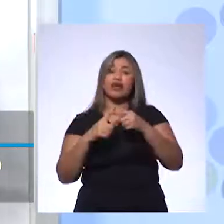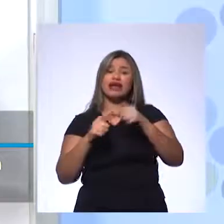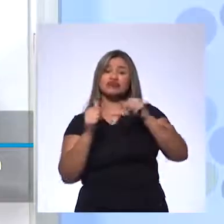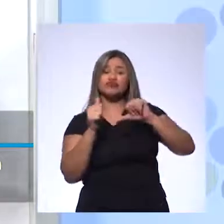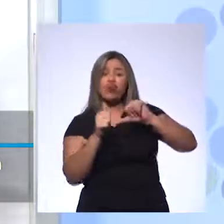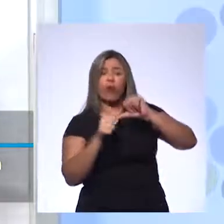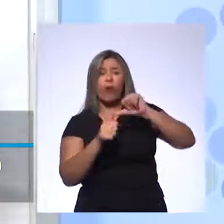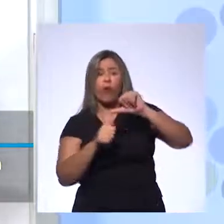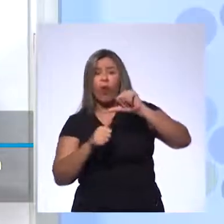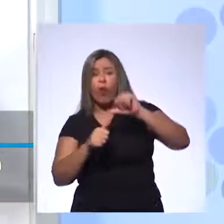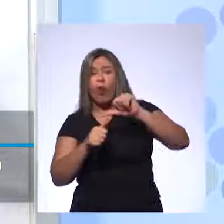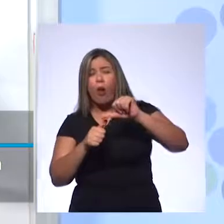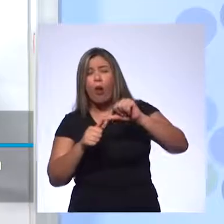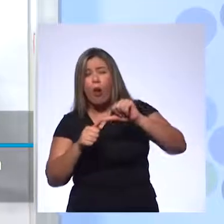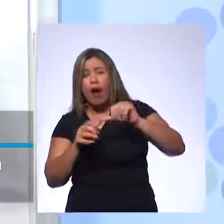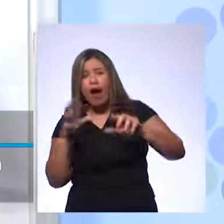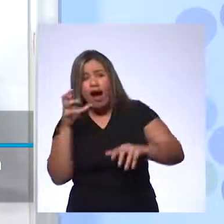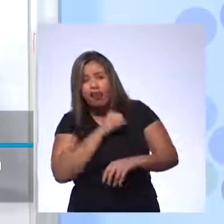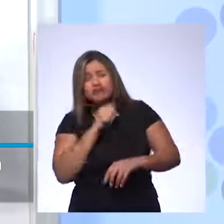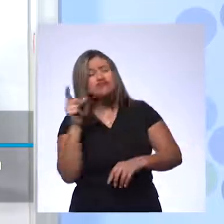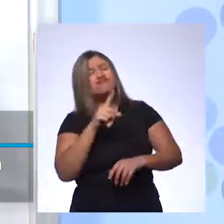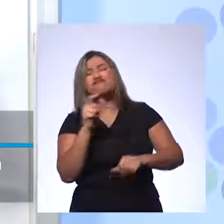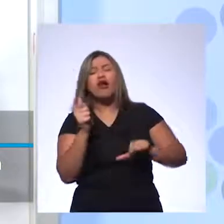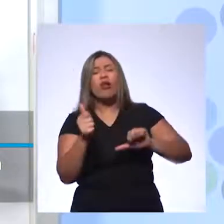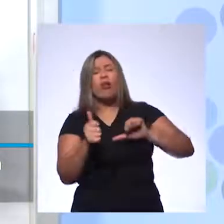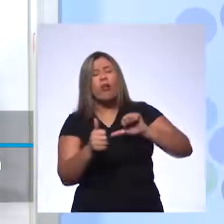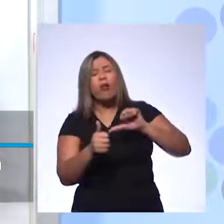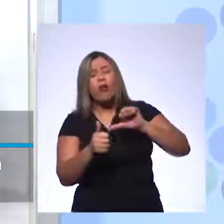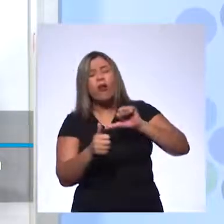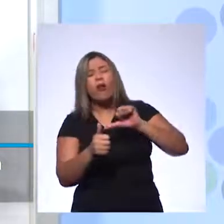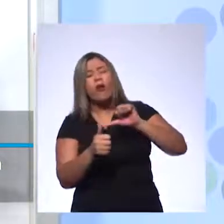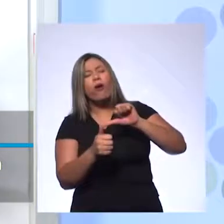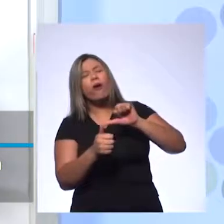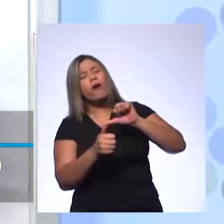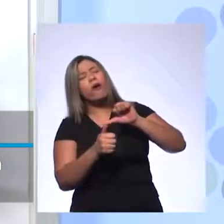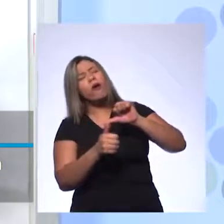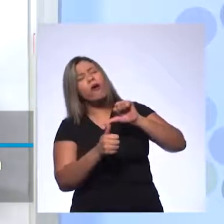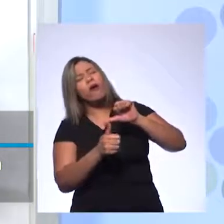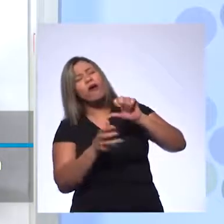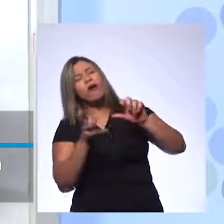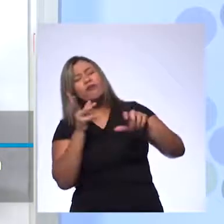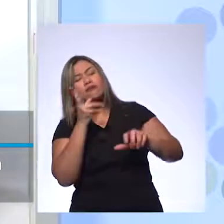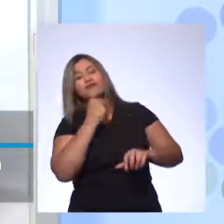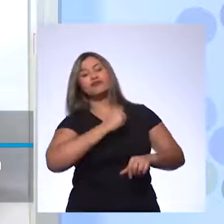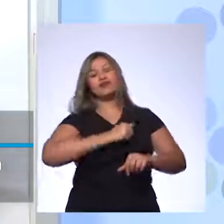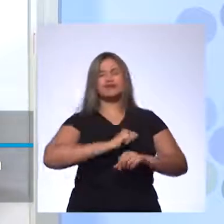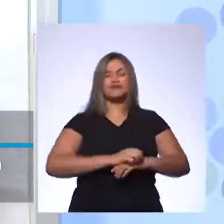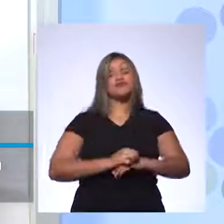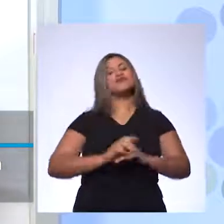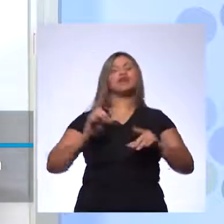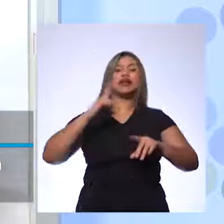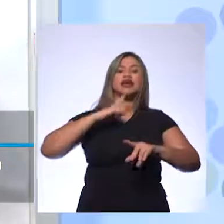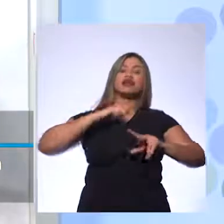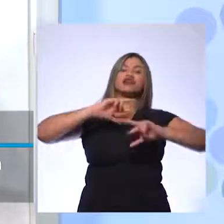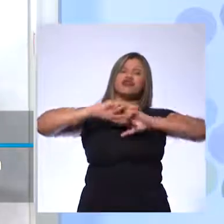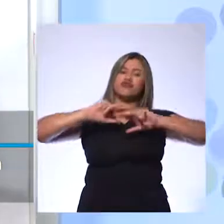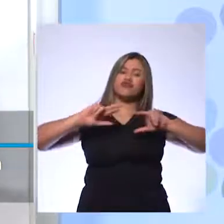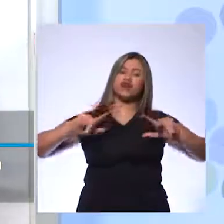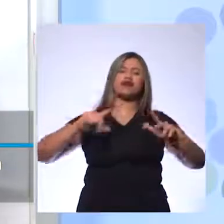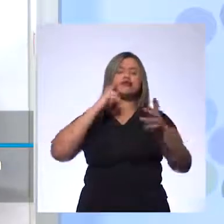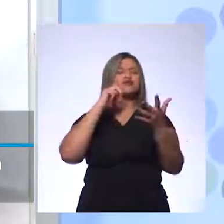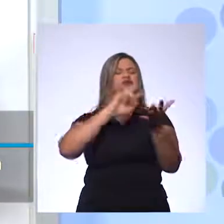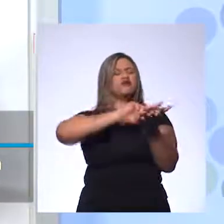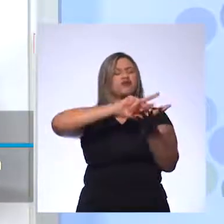levar um e por ela ela leva muito tempo tem vários fatores então nós estamos analisando todos os fatores da transição